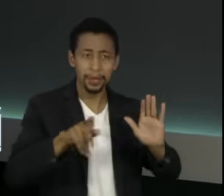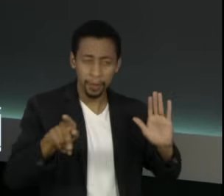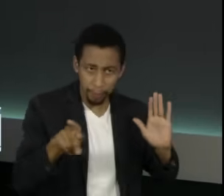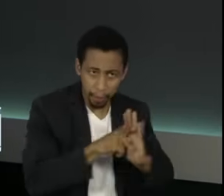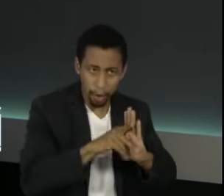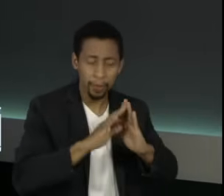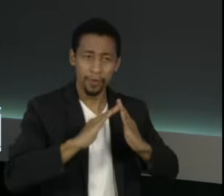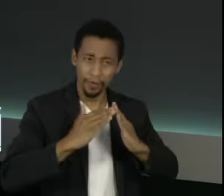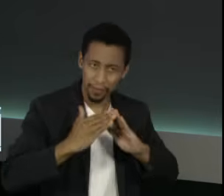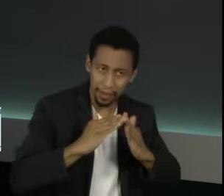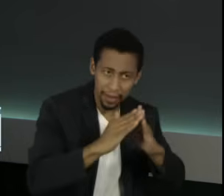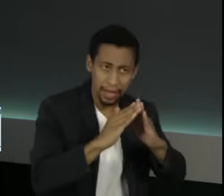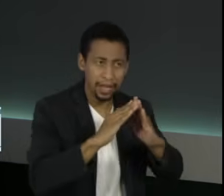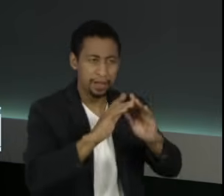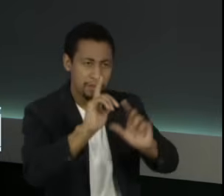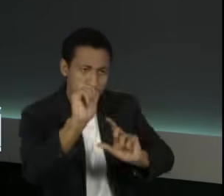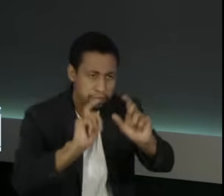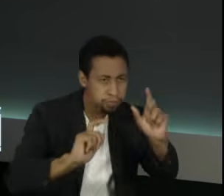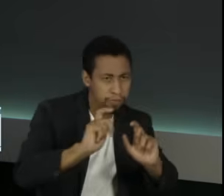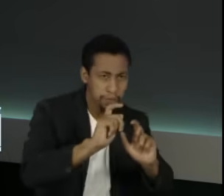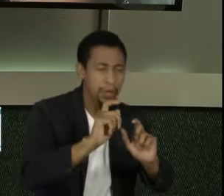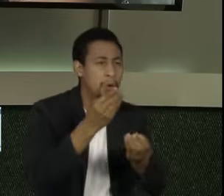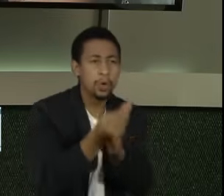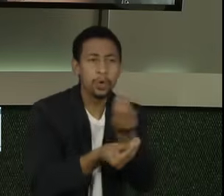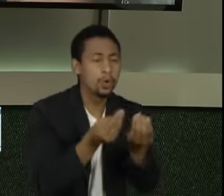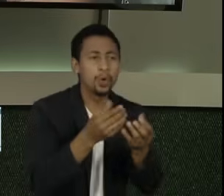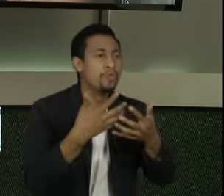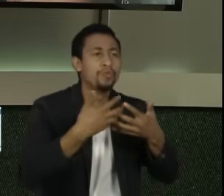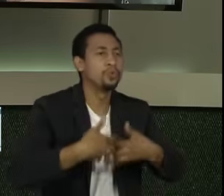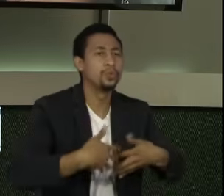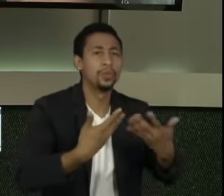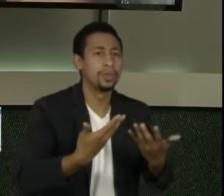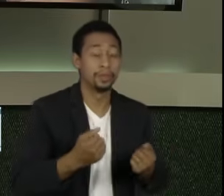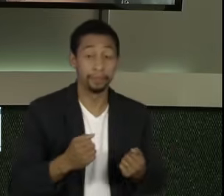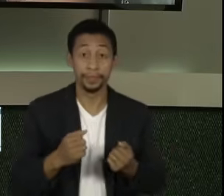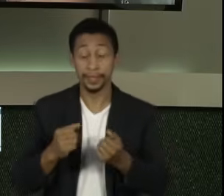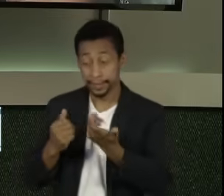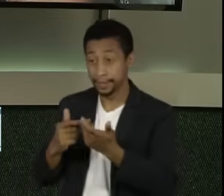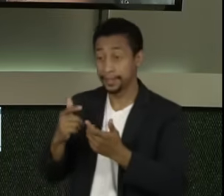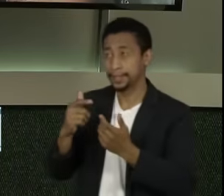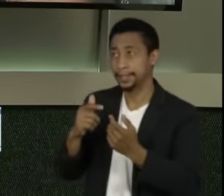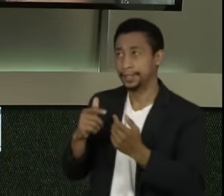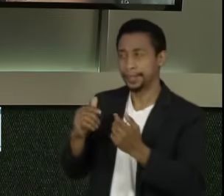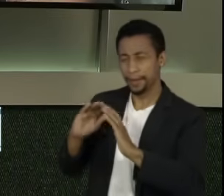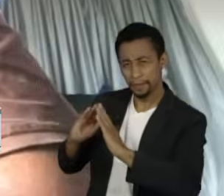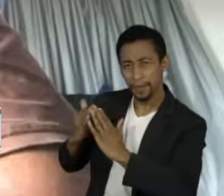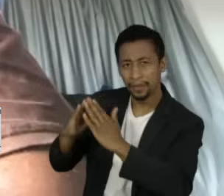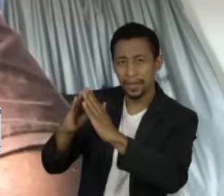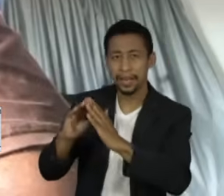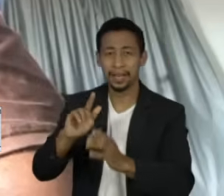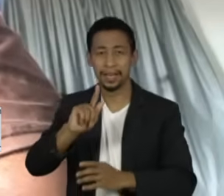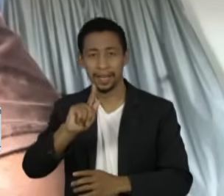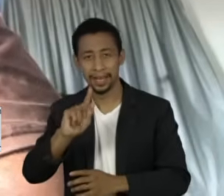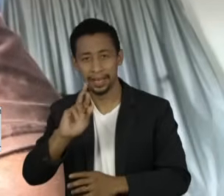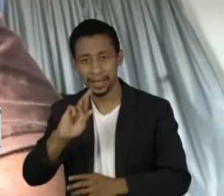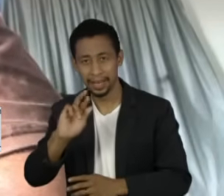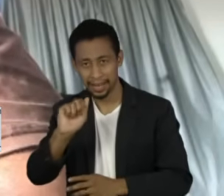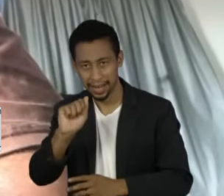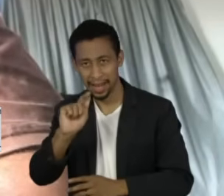Favelagrafia. Explica pra gente como que funciona. O Favelagrafia, ele nasce da proposta da agência NBS. Eles tinham